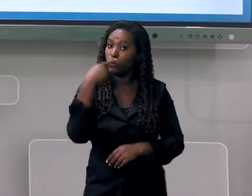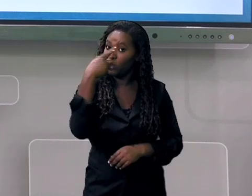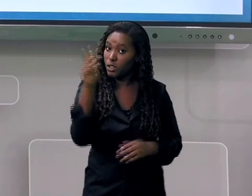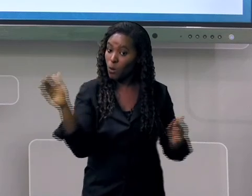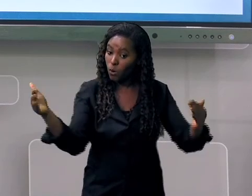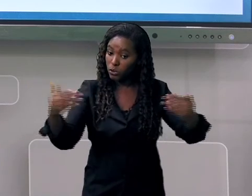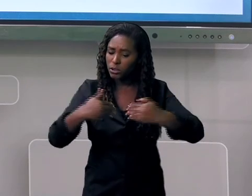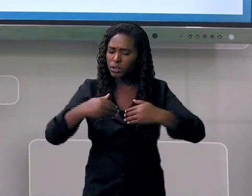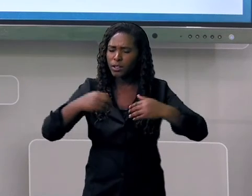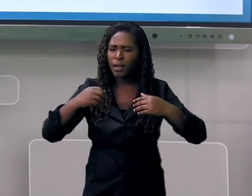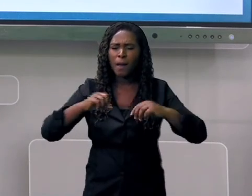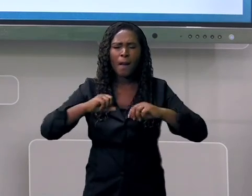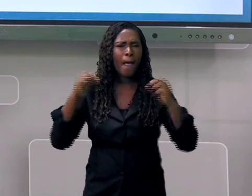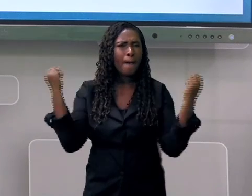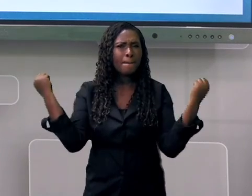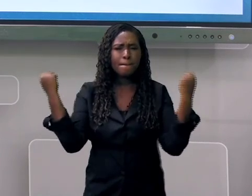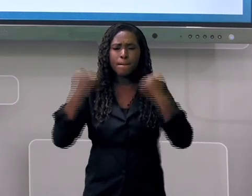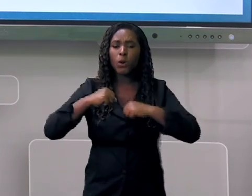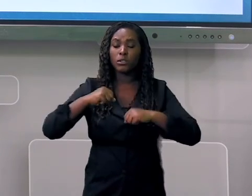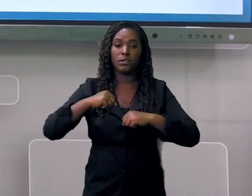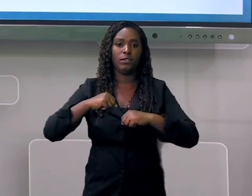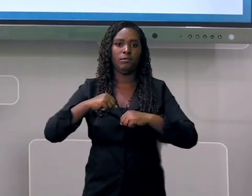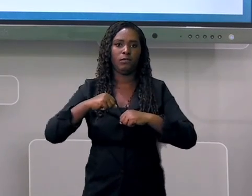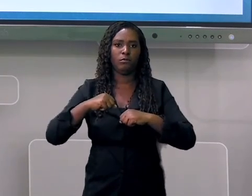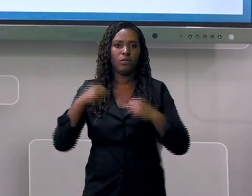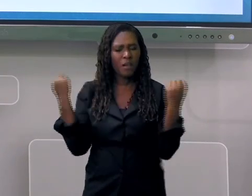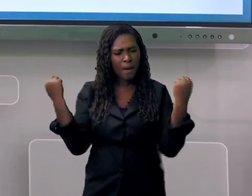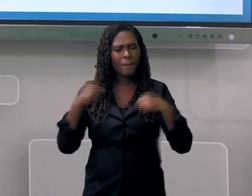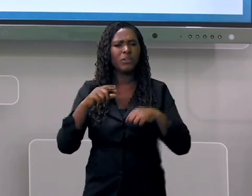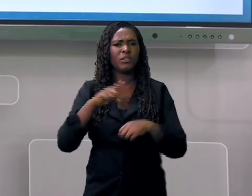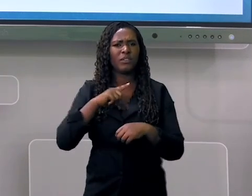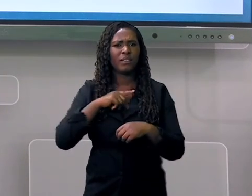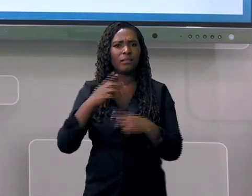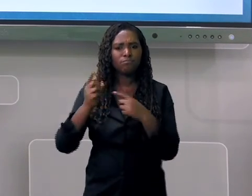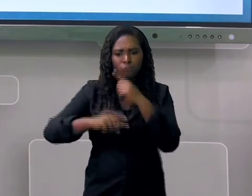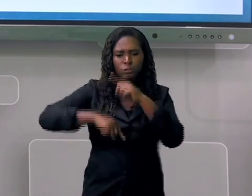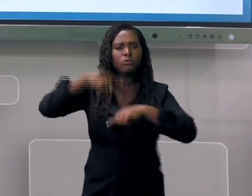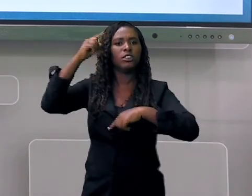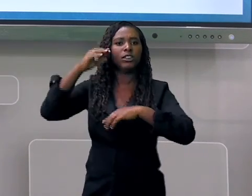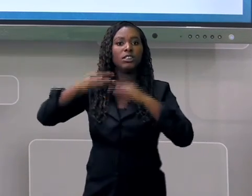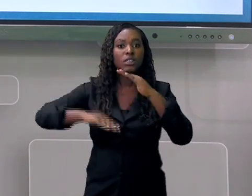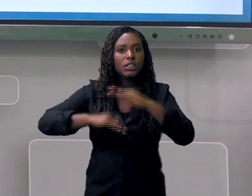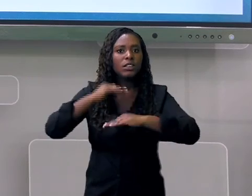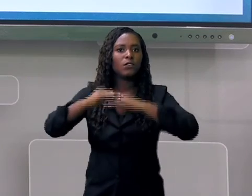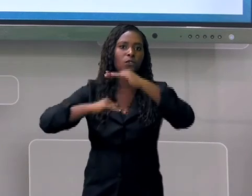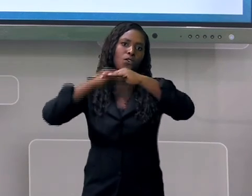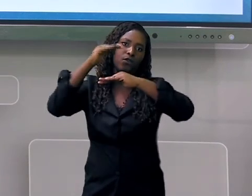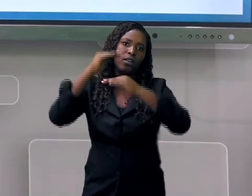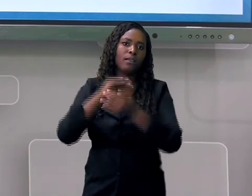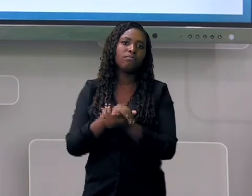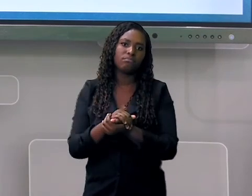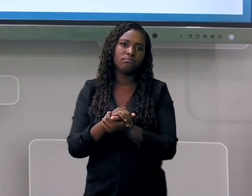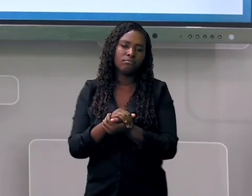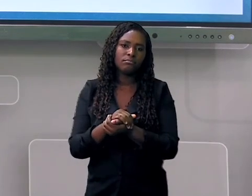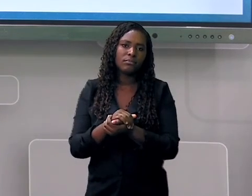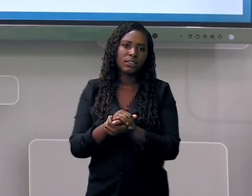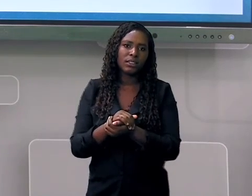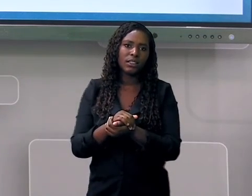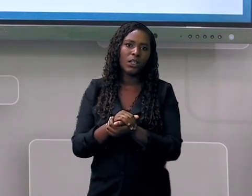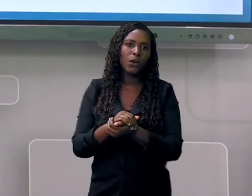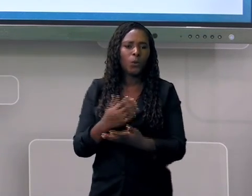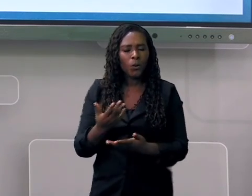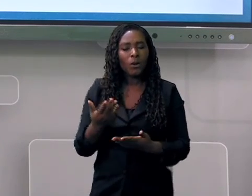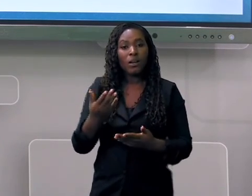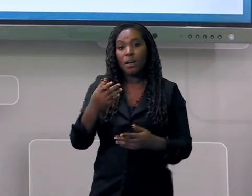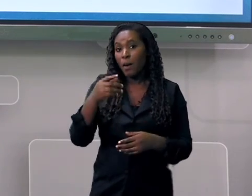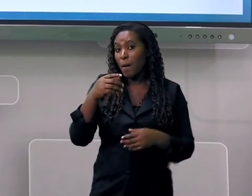pode desenvolver e levar uma vida normal. Mas para que isso aconteça, o apoio dos pais é fundamental.